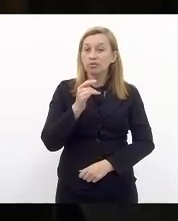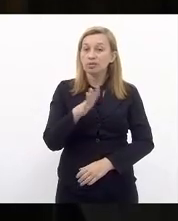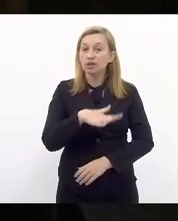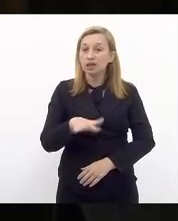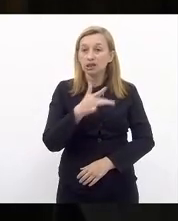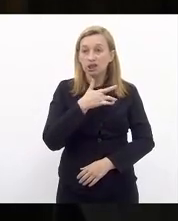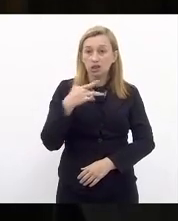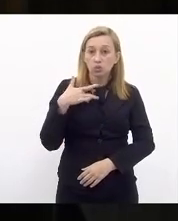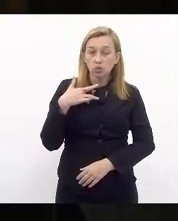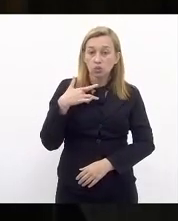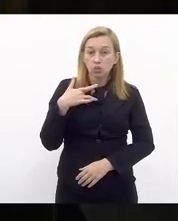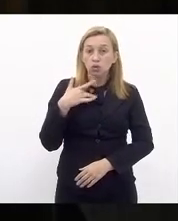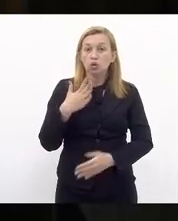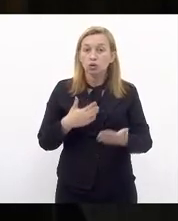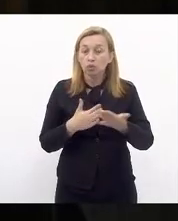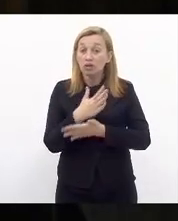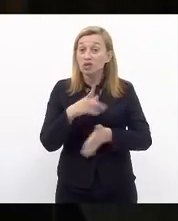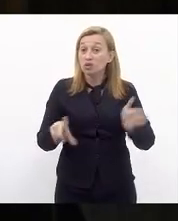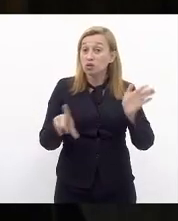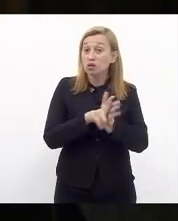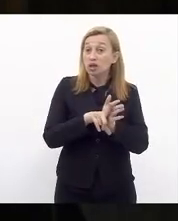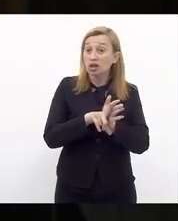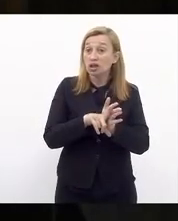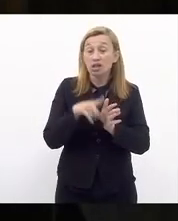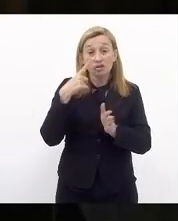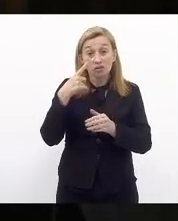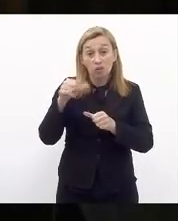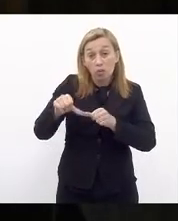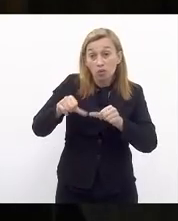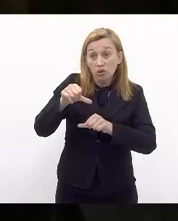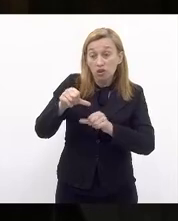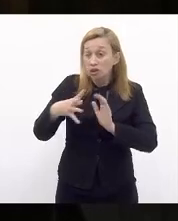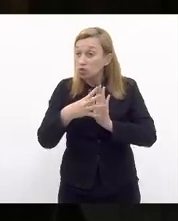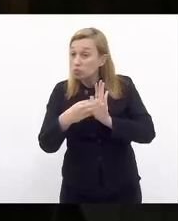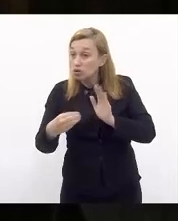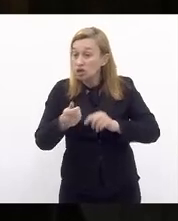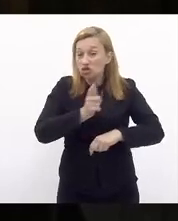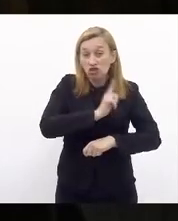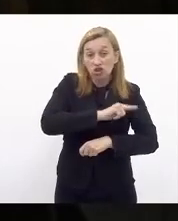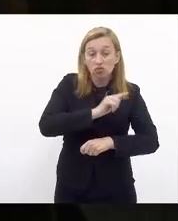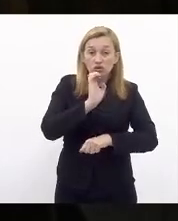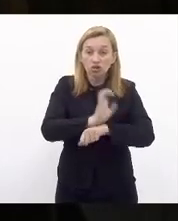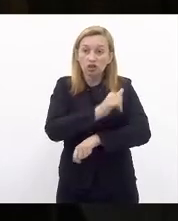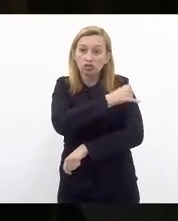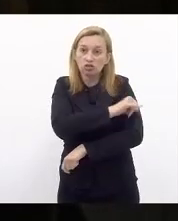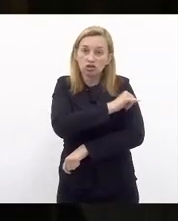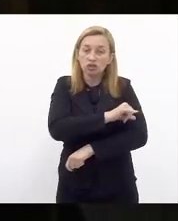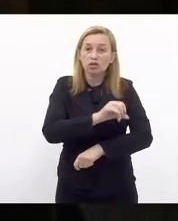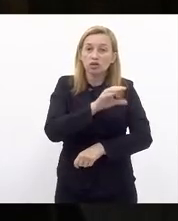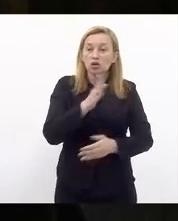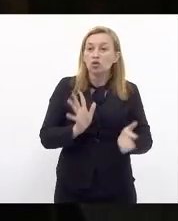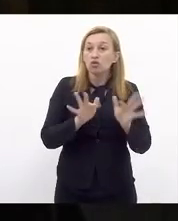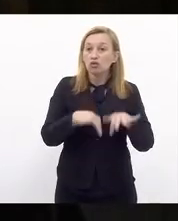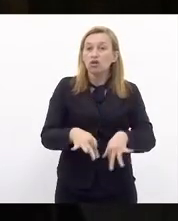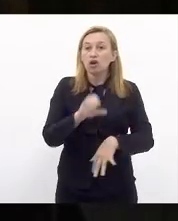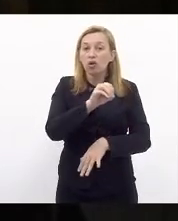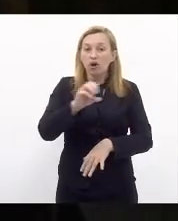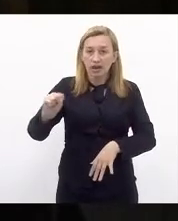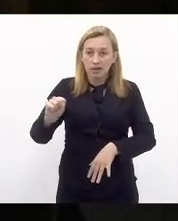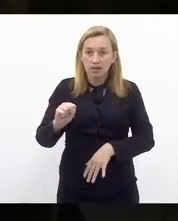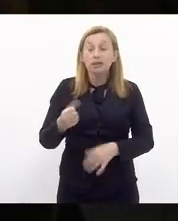caso da Saúde aprovação de uma lei que prevê uma mudança no modelo de gestão do Estado do Rio de Janeiro confirma seus